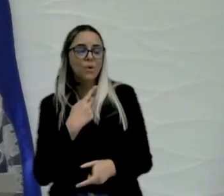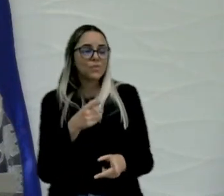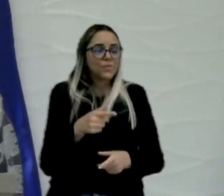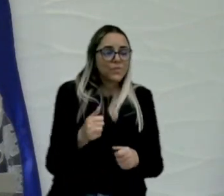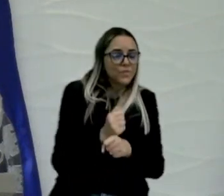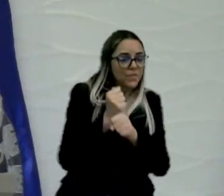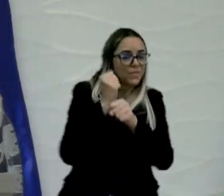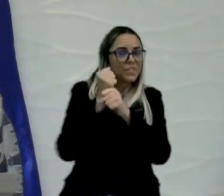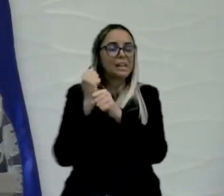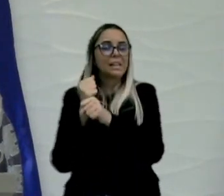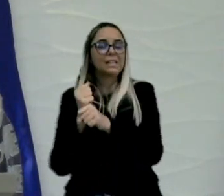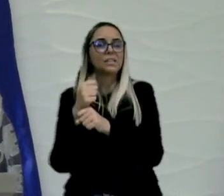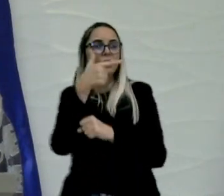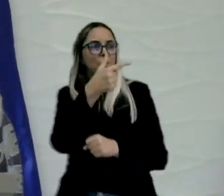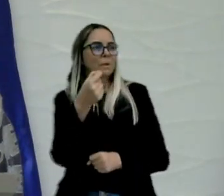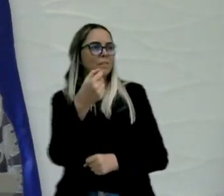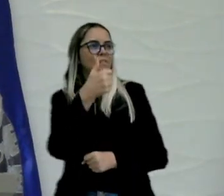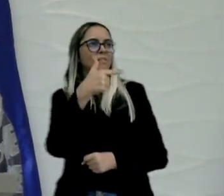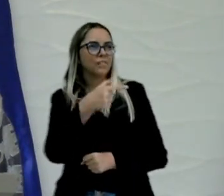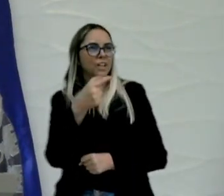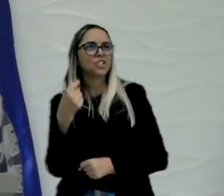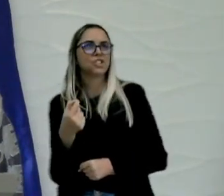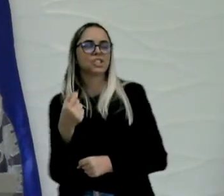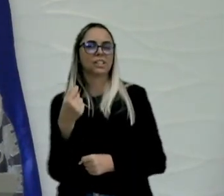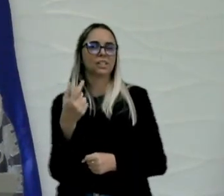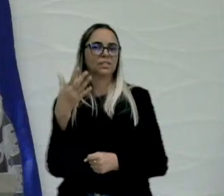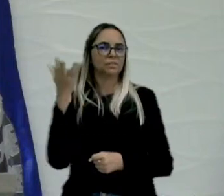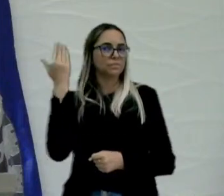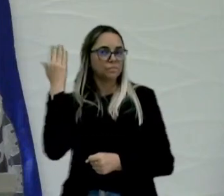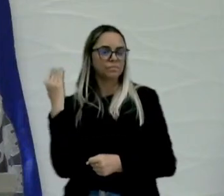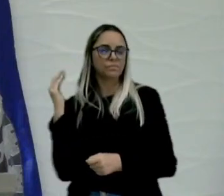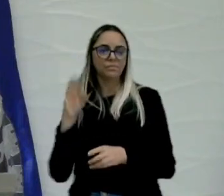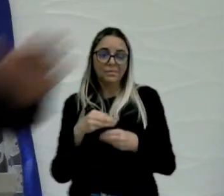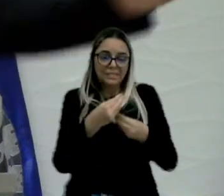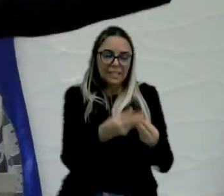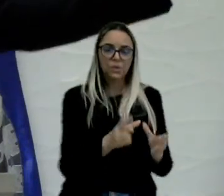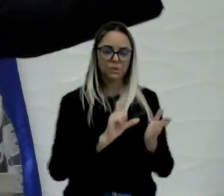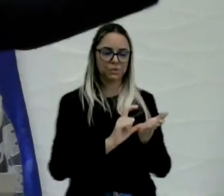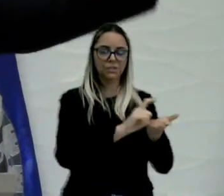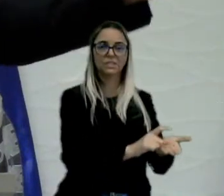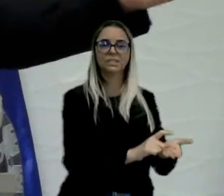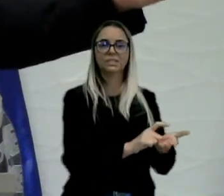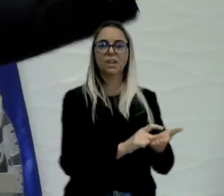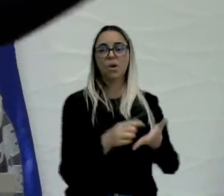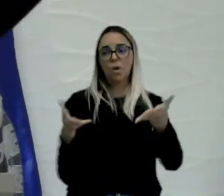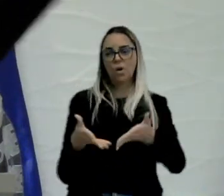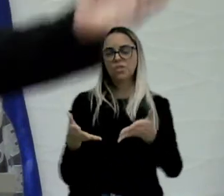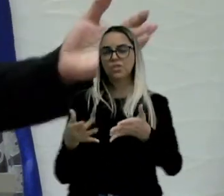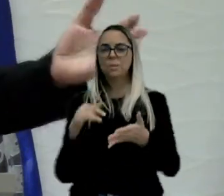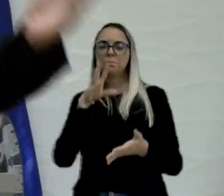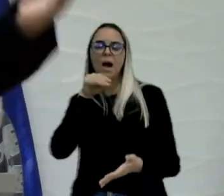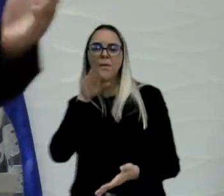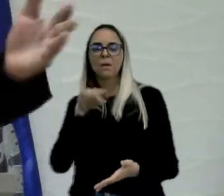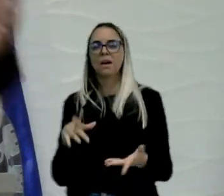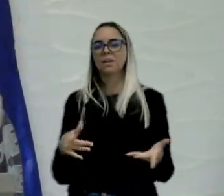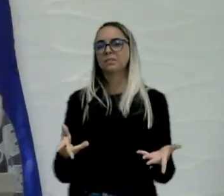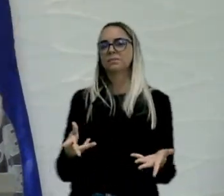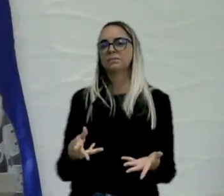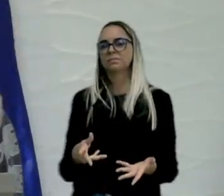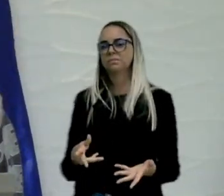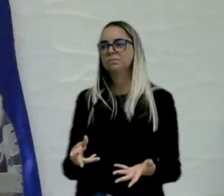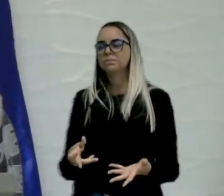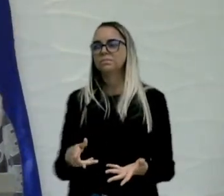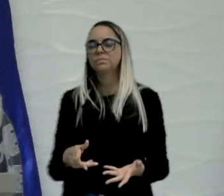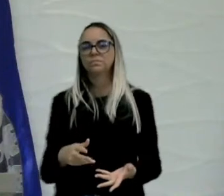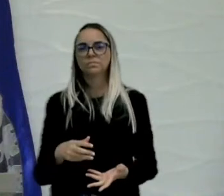em 2020 deixou recurso Prefeito fazer hoje ele faz um beabado prito trabalhador